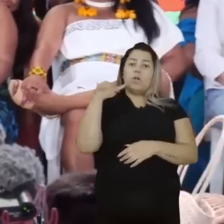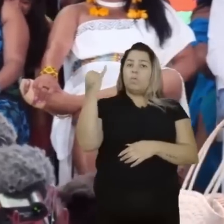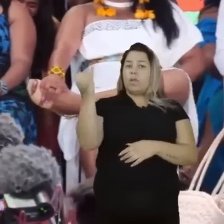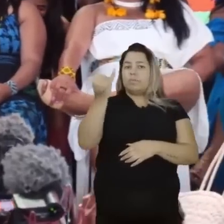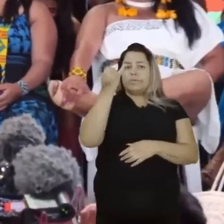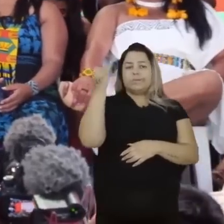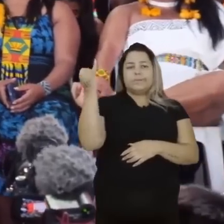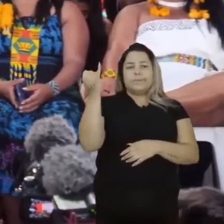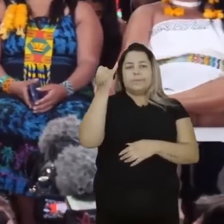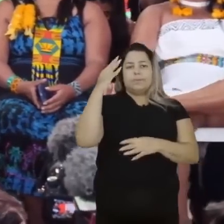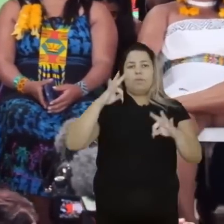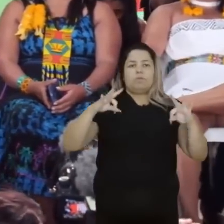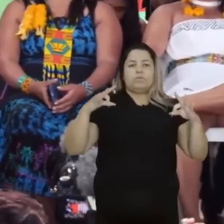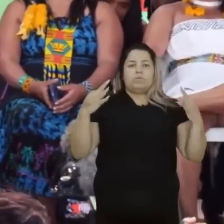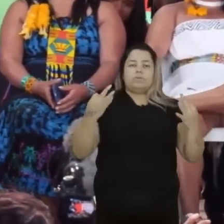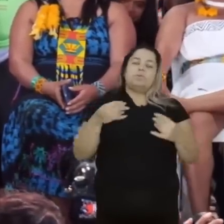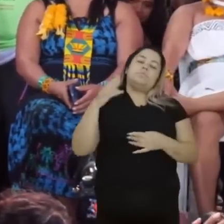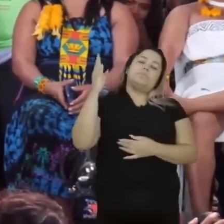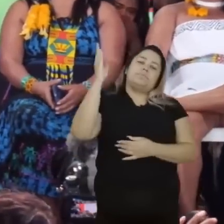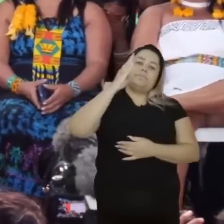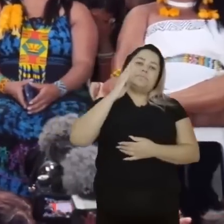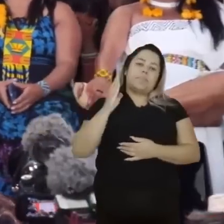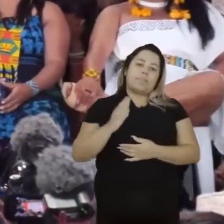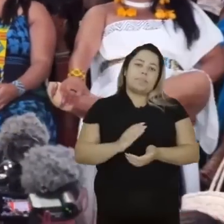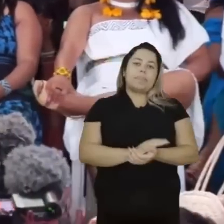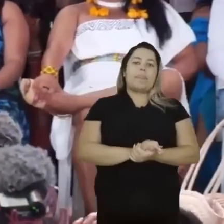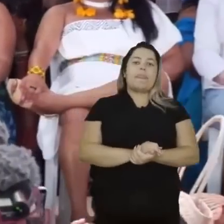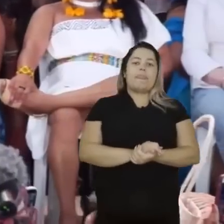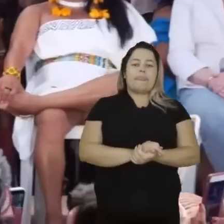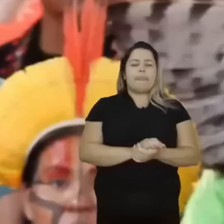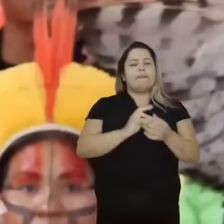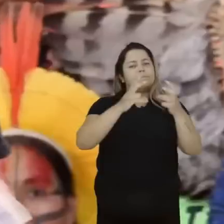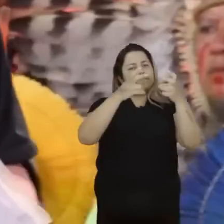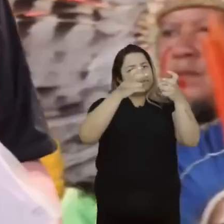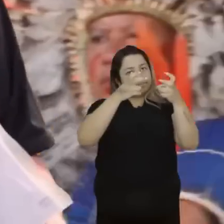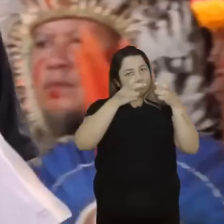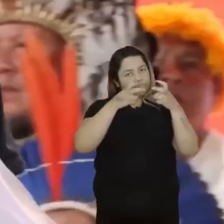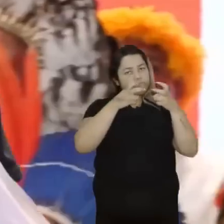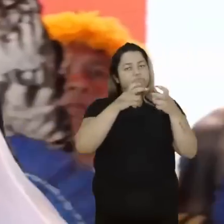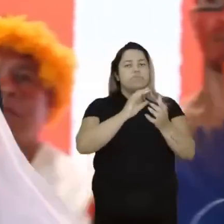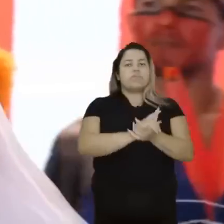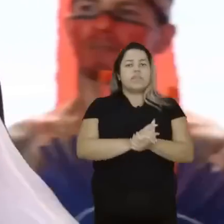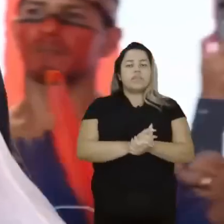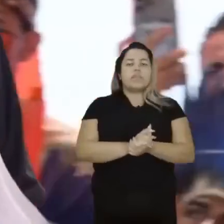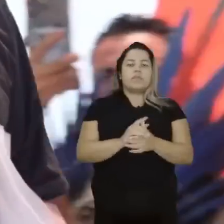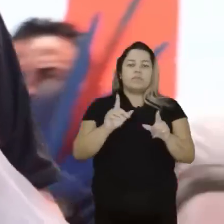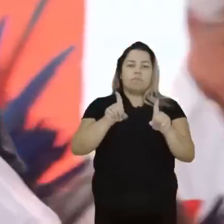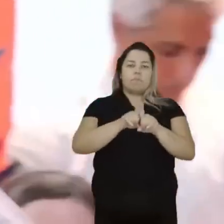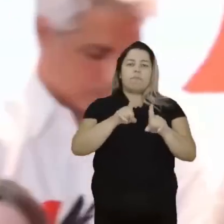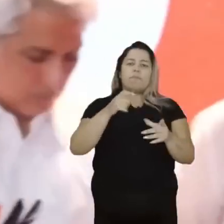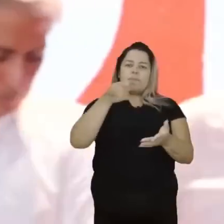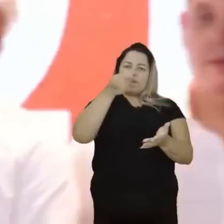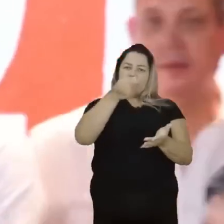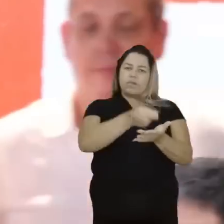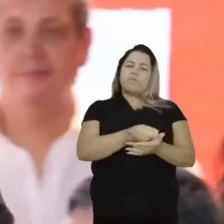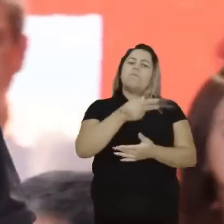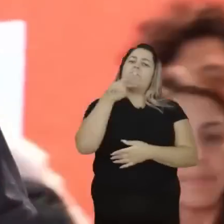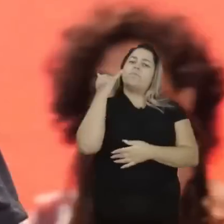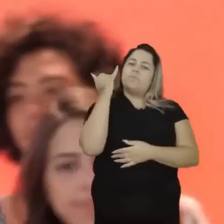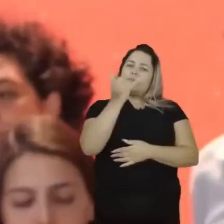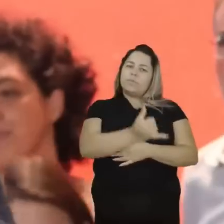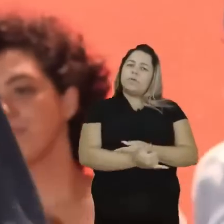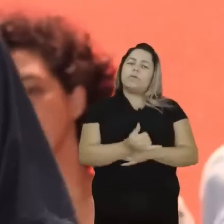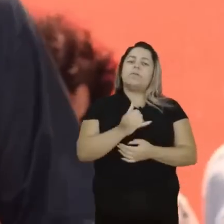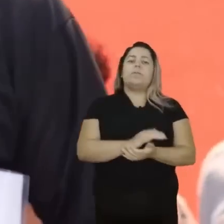que todos os brasileiros e brasileiras percebam que vocês têm o direito de reivindicar